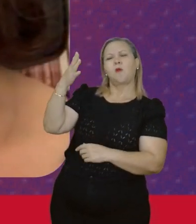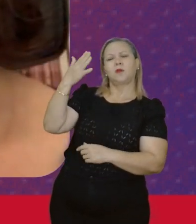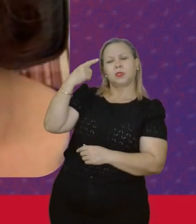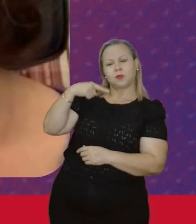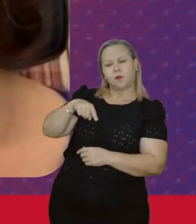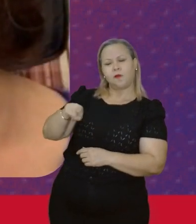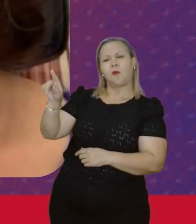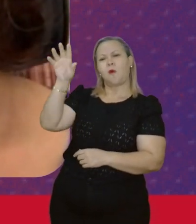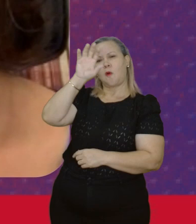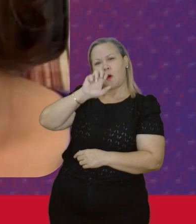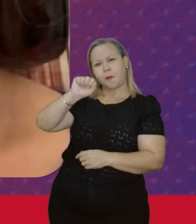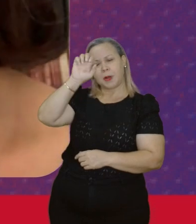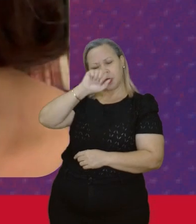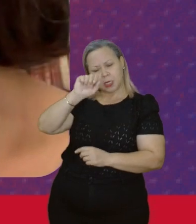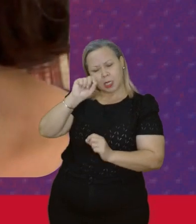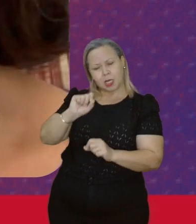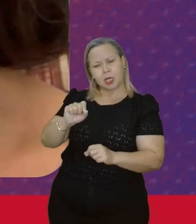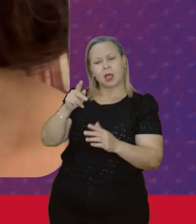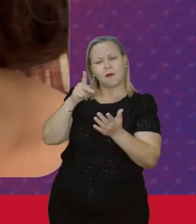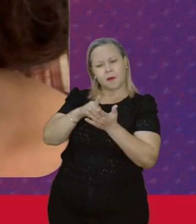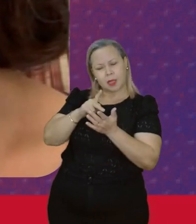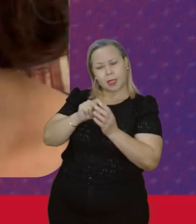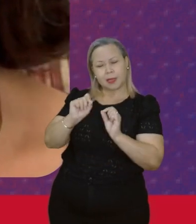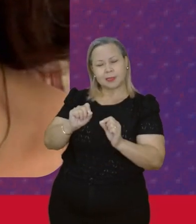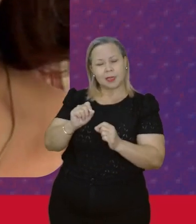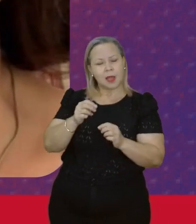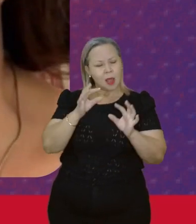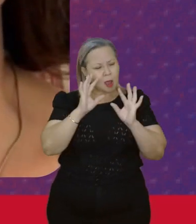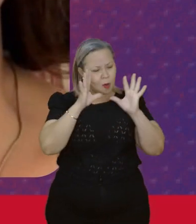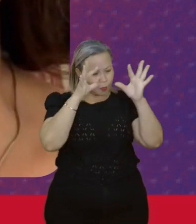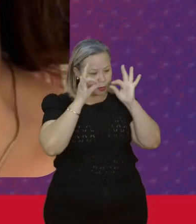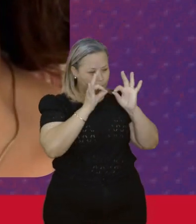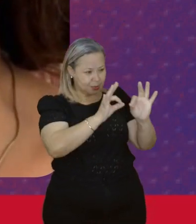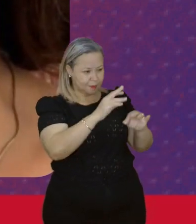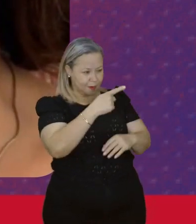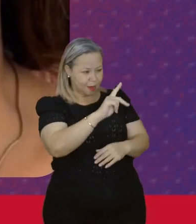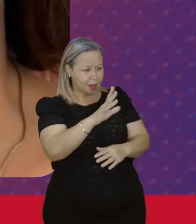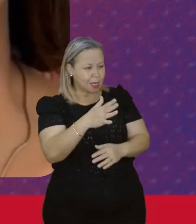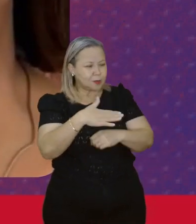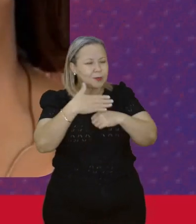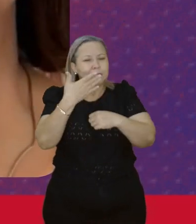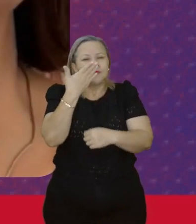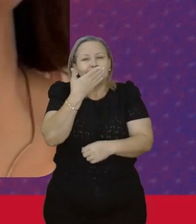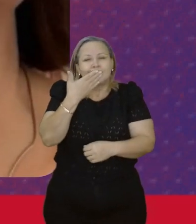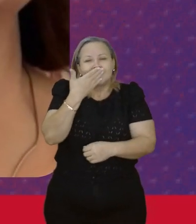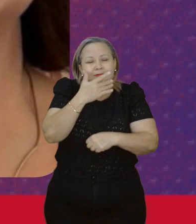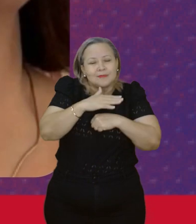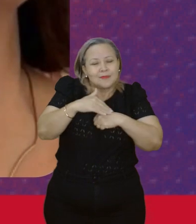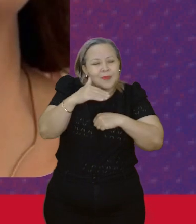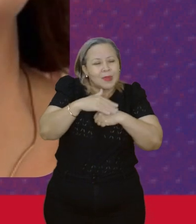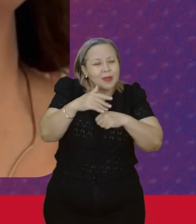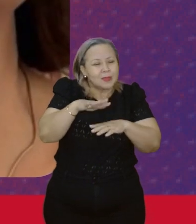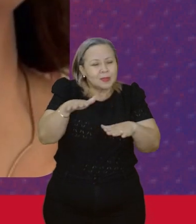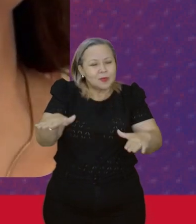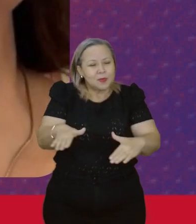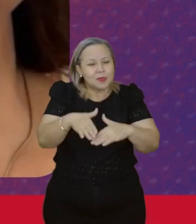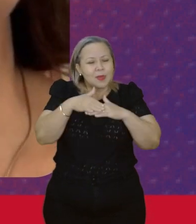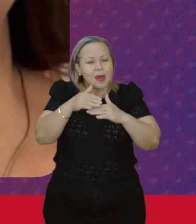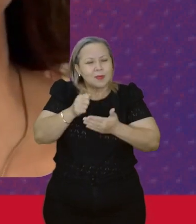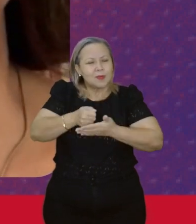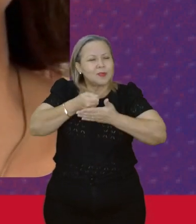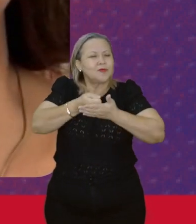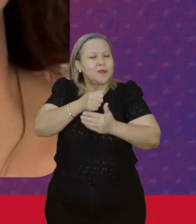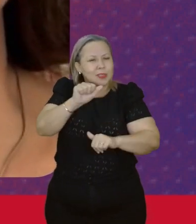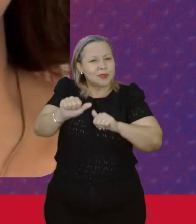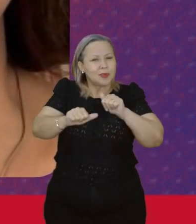ele observar a tua doçura e a tua humildade, bem como o teu esforço para te tornares mais